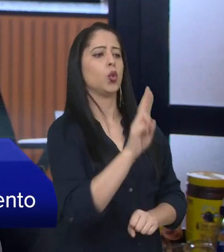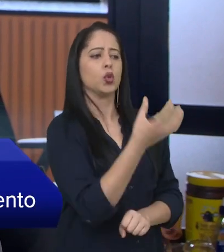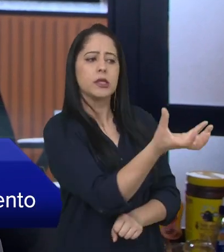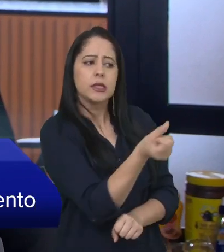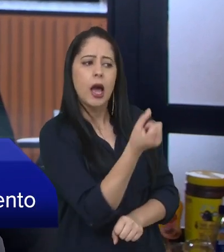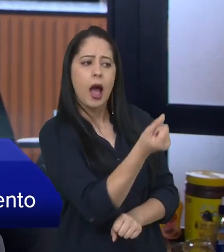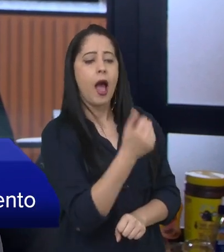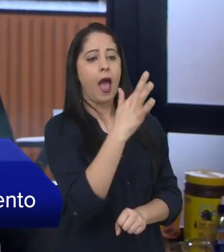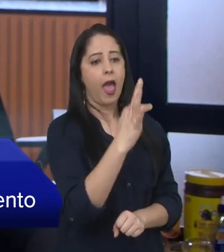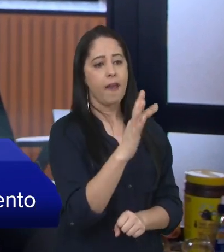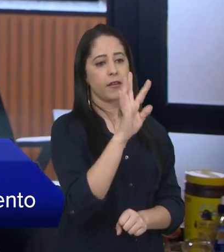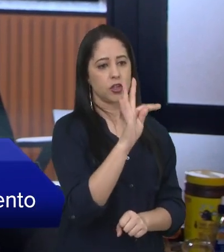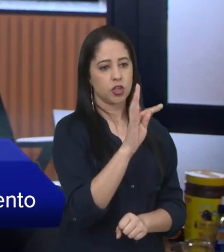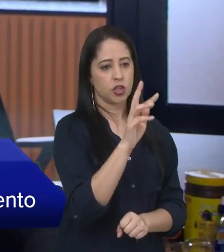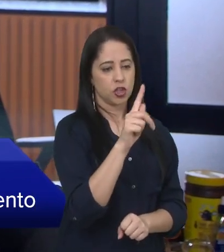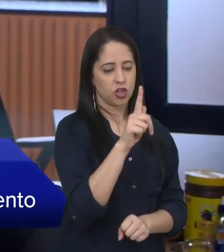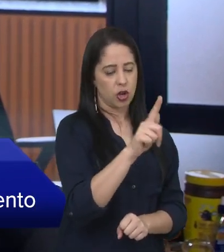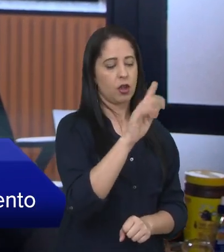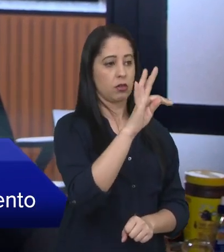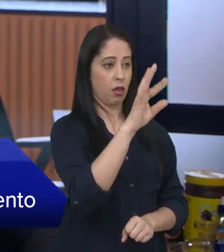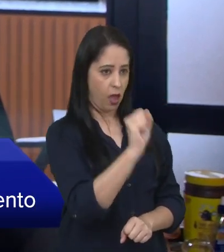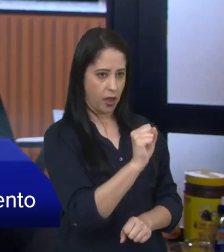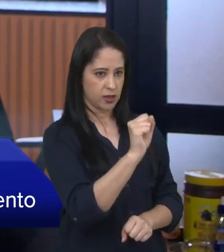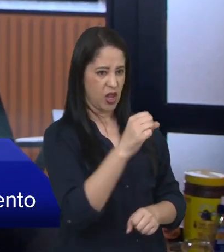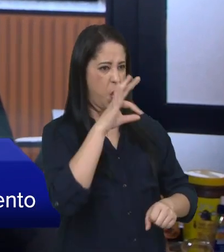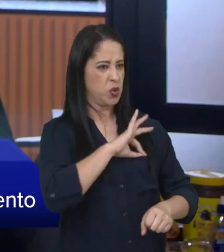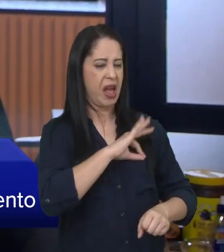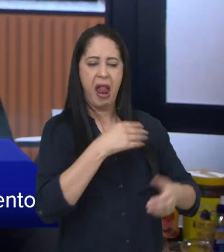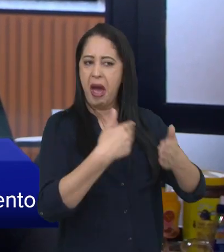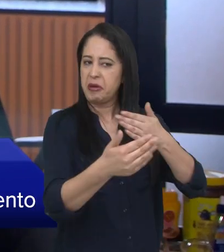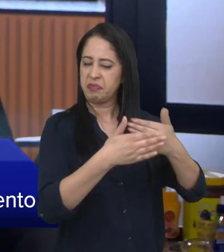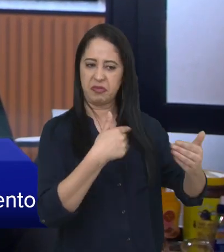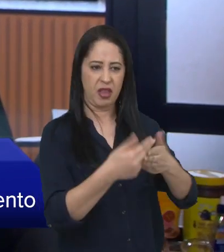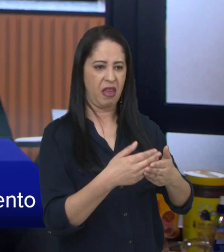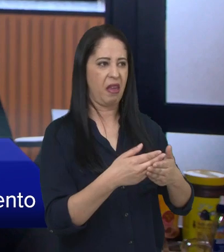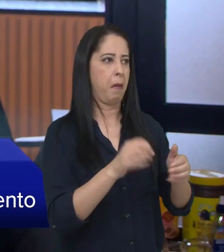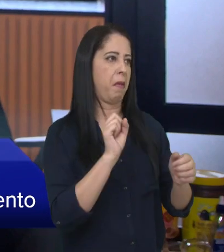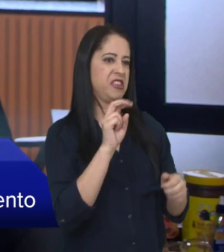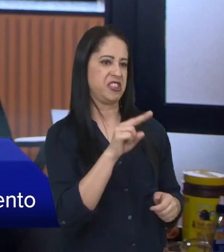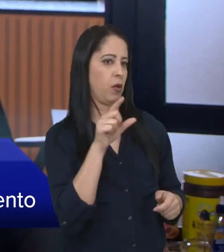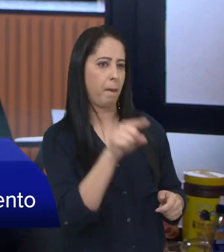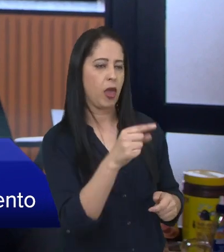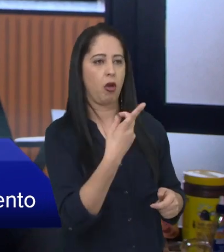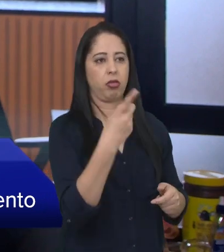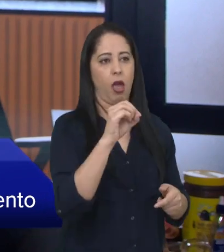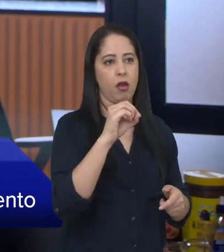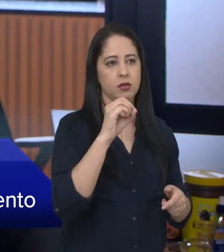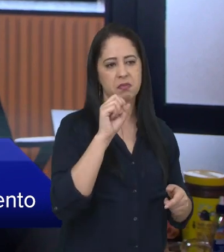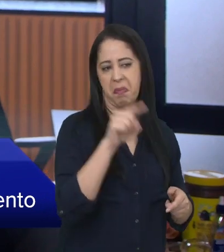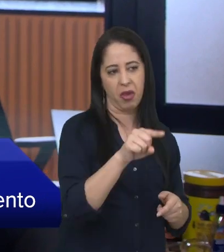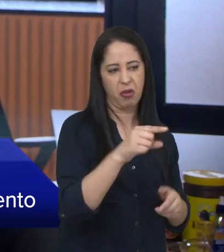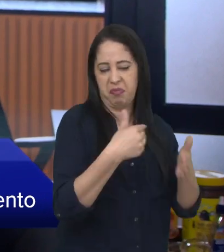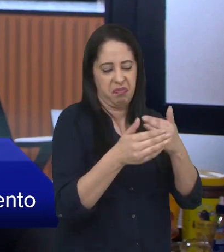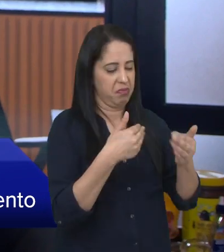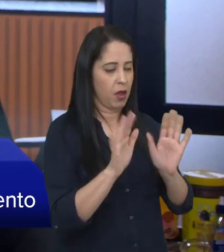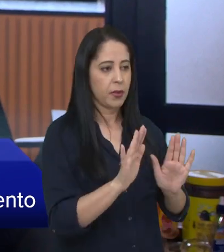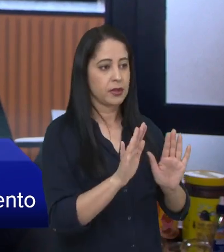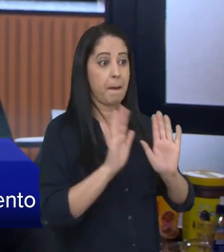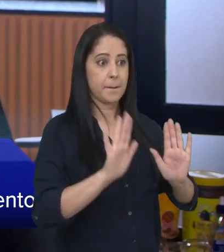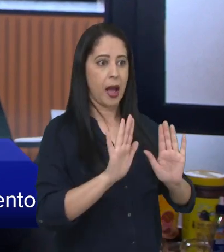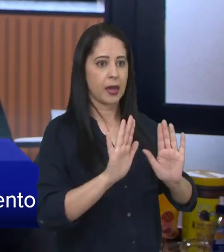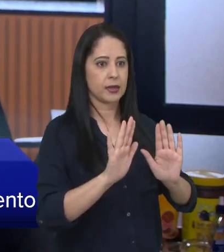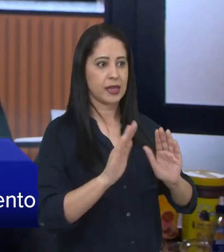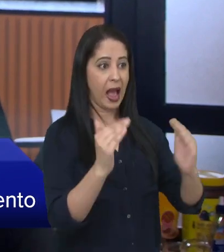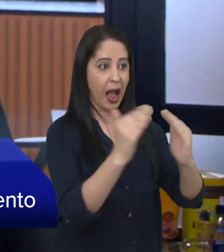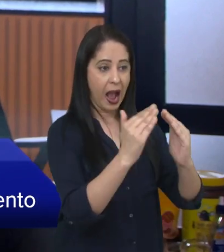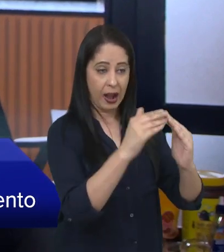o fundo de garantia para comprar independentemente do valor do seu salário você pode ganhar 2.000 5.000 10.000 é a de se